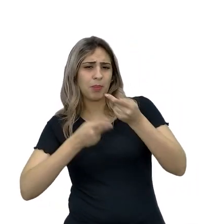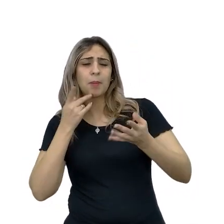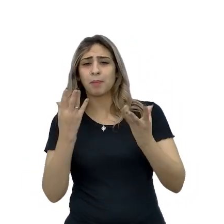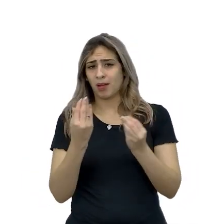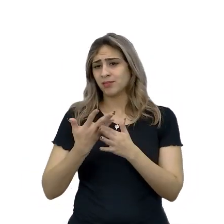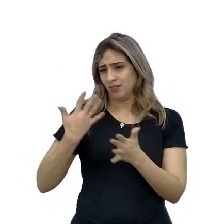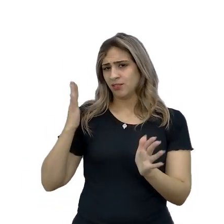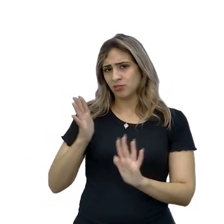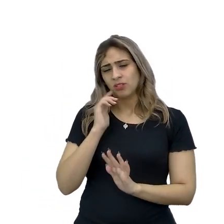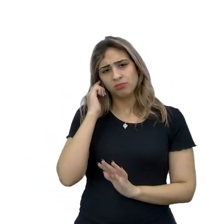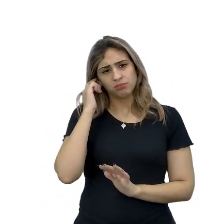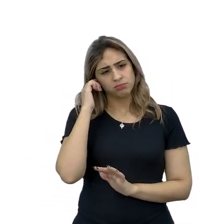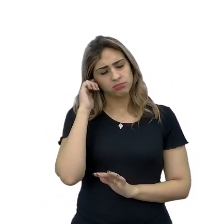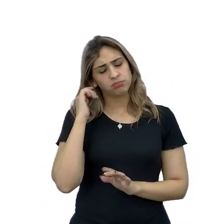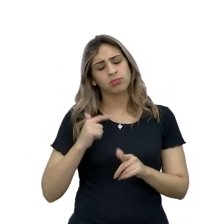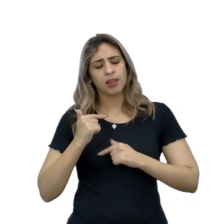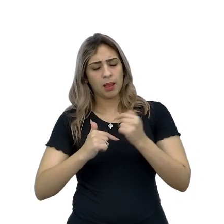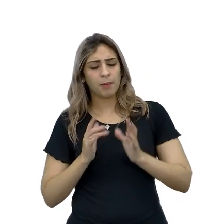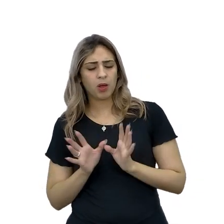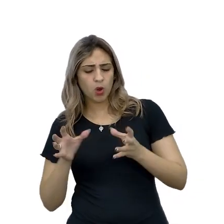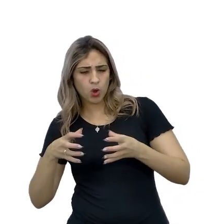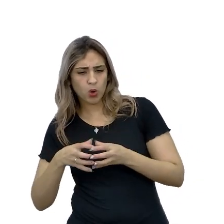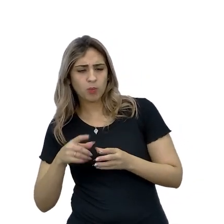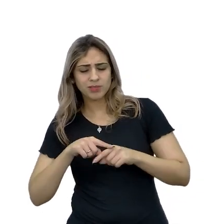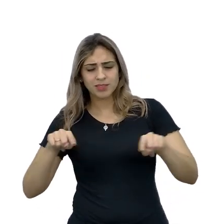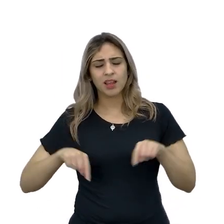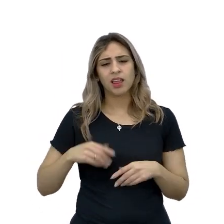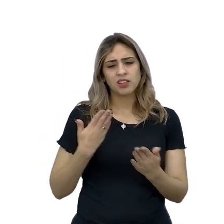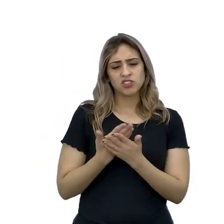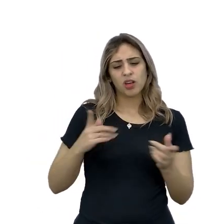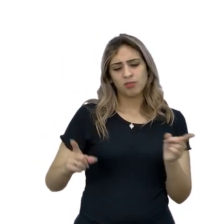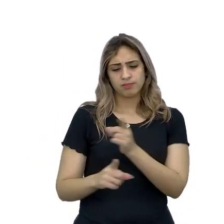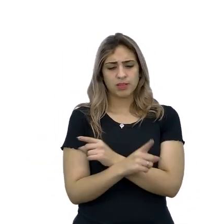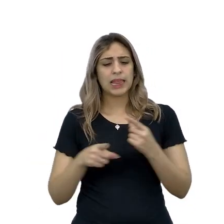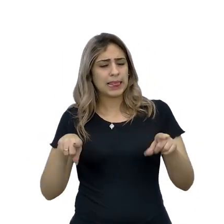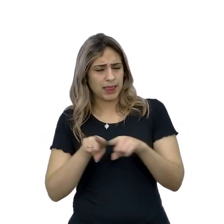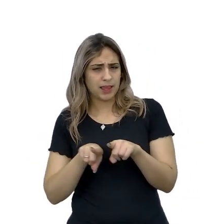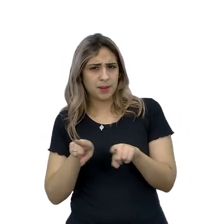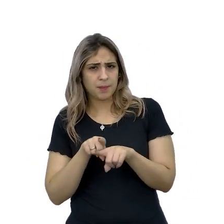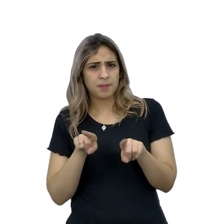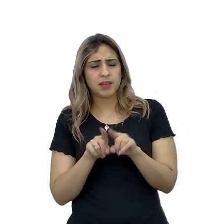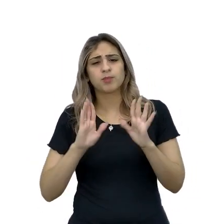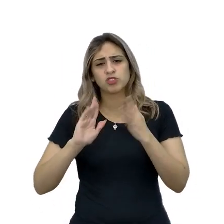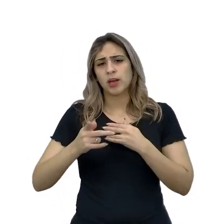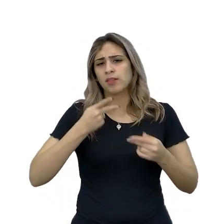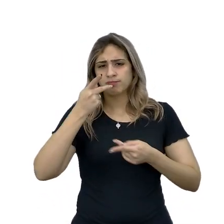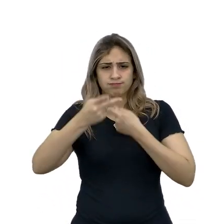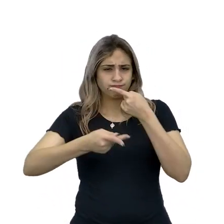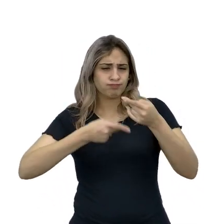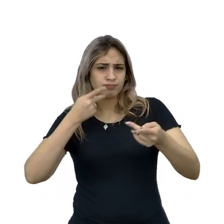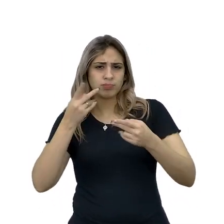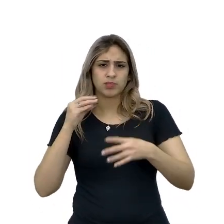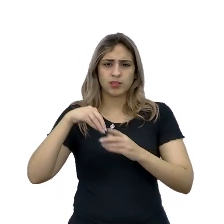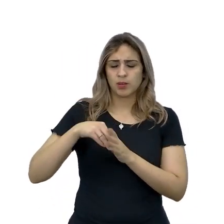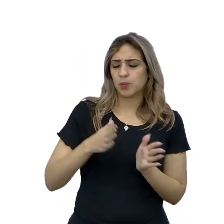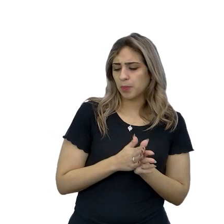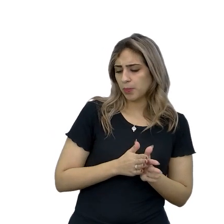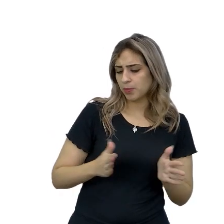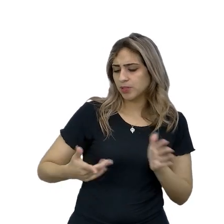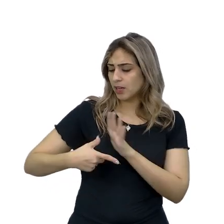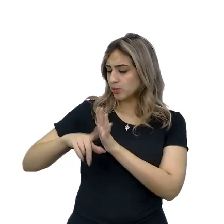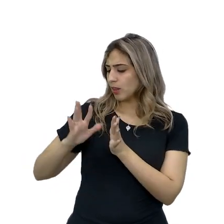bastante, trabalho em pequenos grupos e sala de aula invertida também, já falamos nos